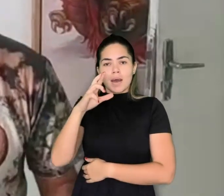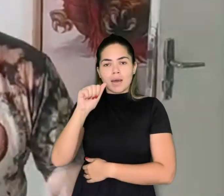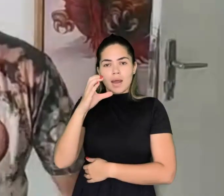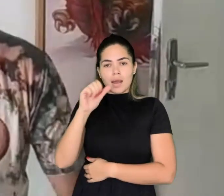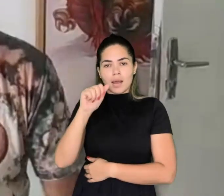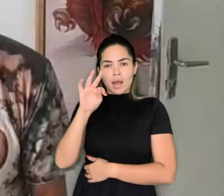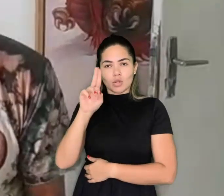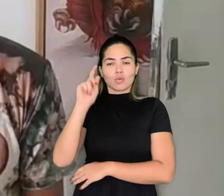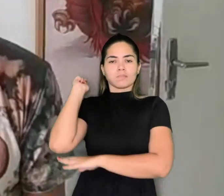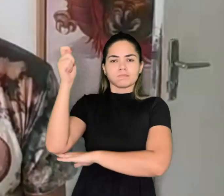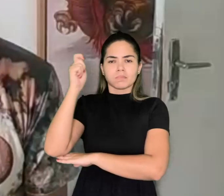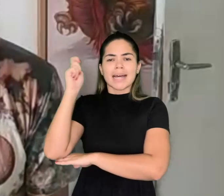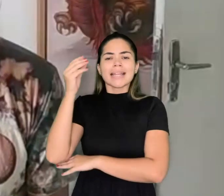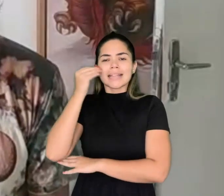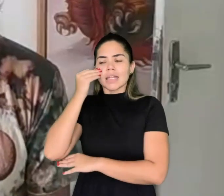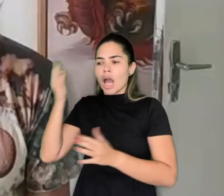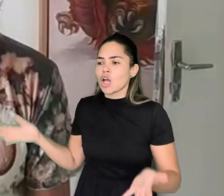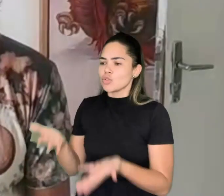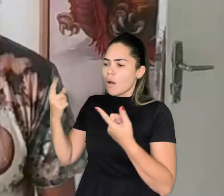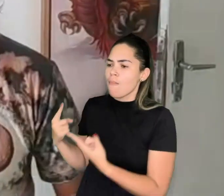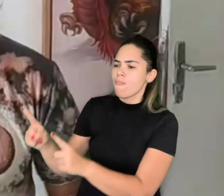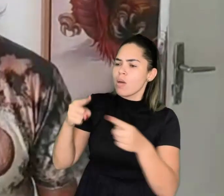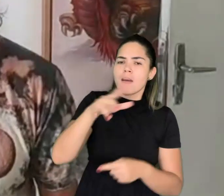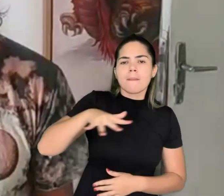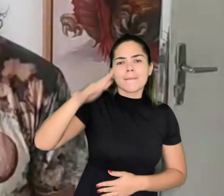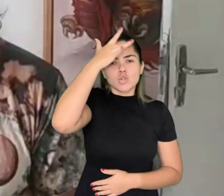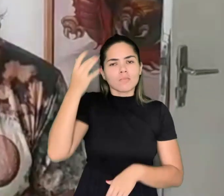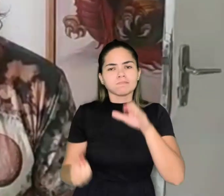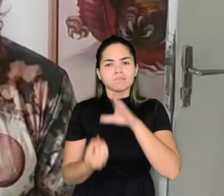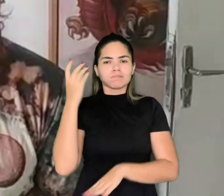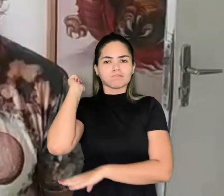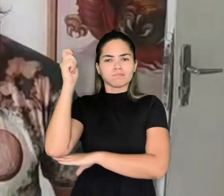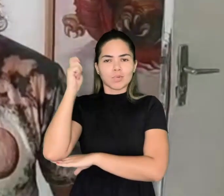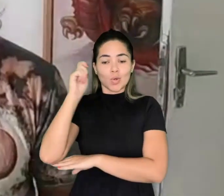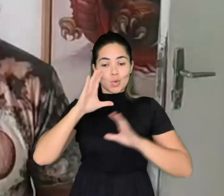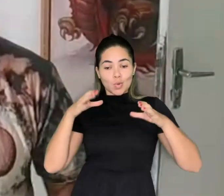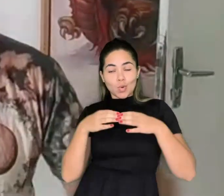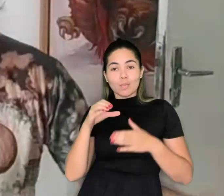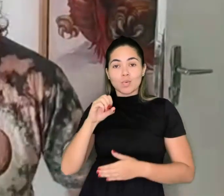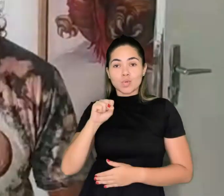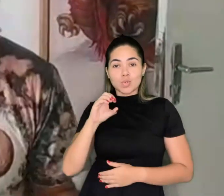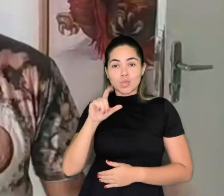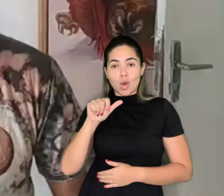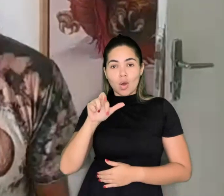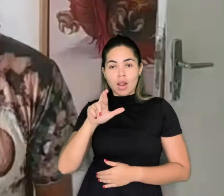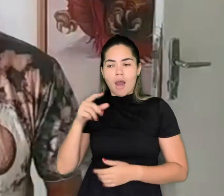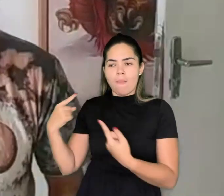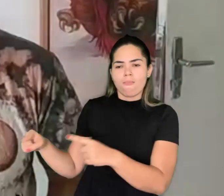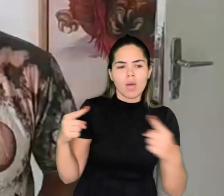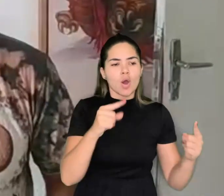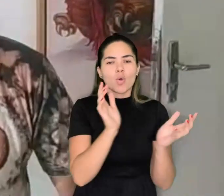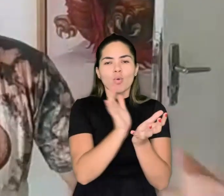incentivar e tentar estimular as pessoas a criarem um maracatu. Isso é uma proposta da própria Solar, vem fazendo isso com vários